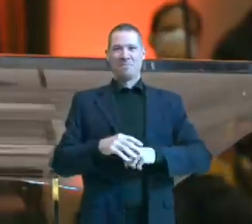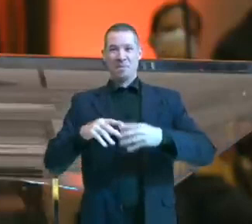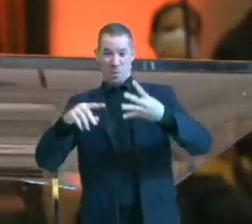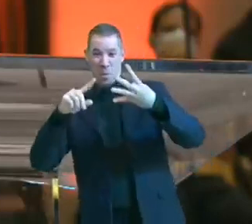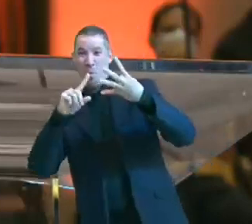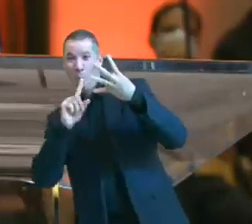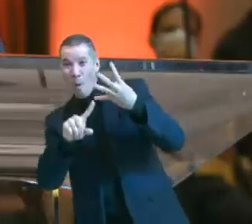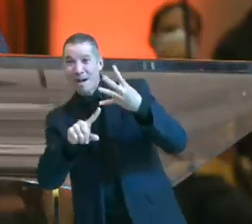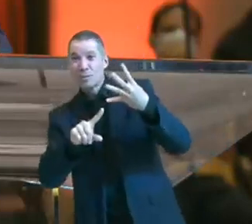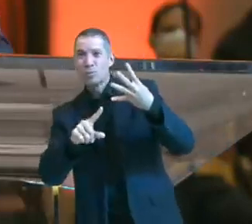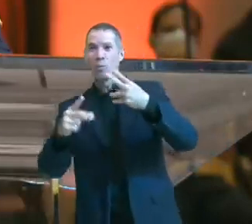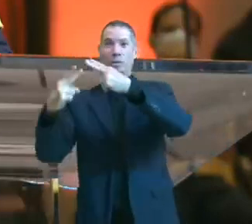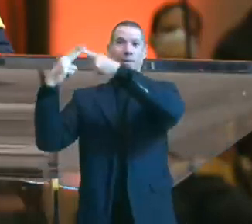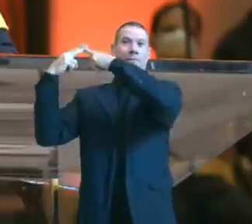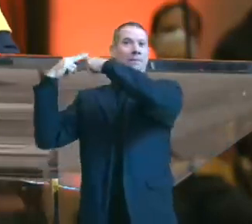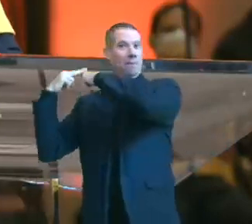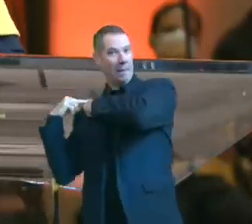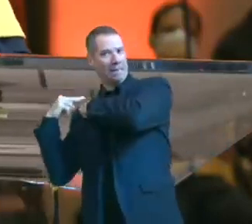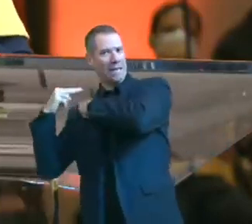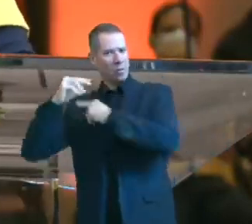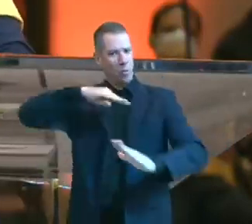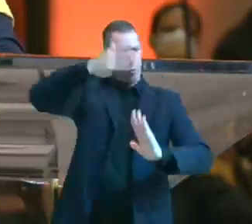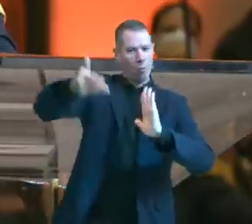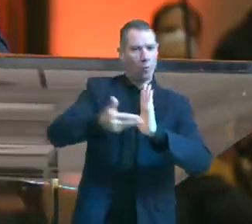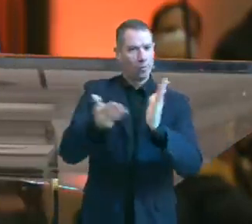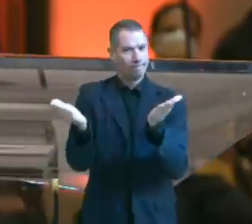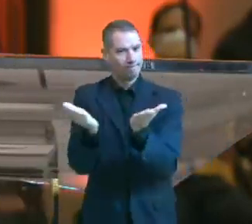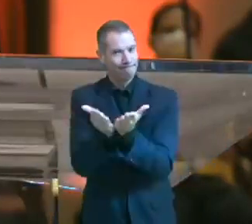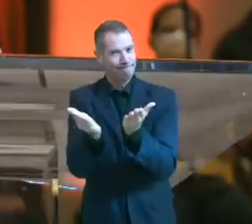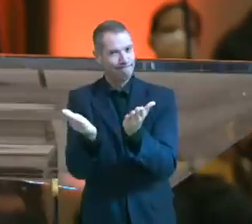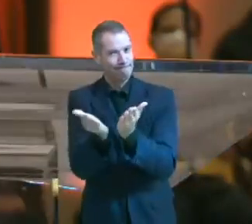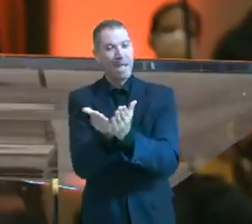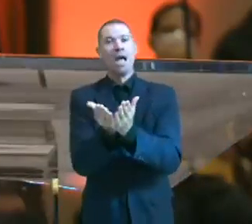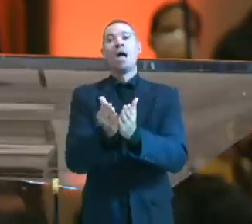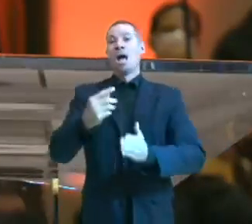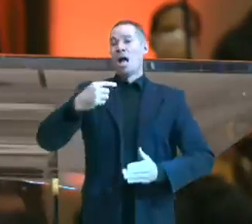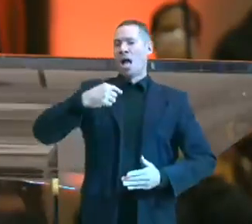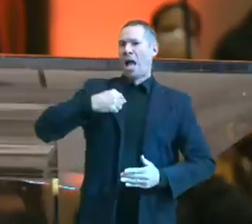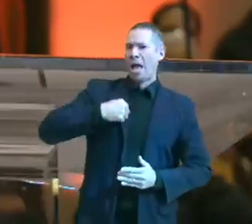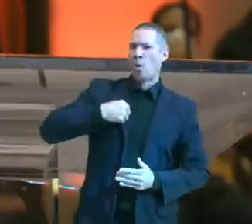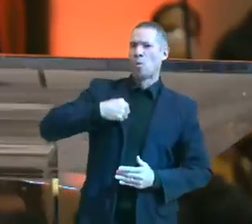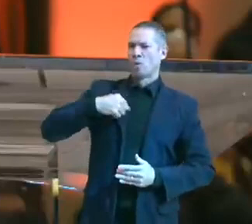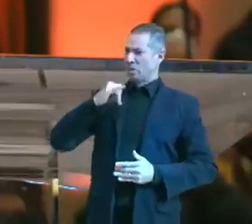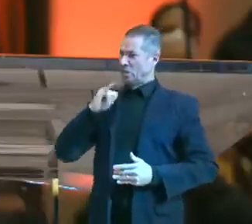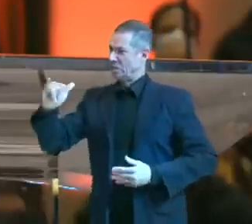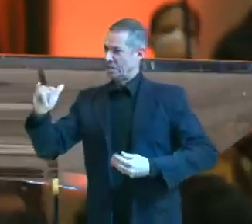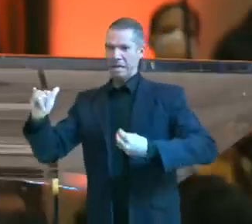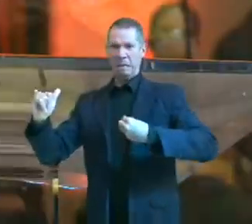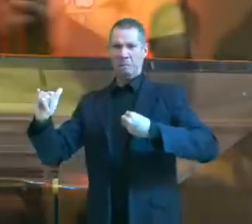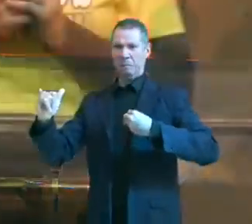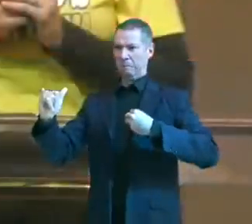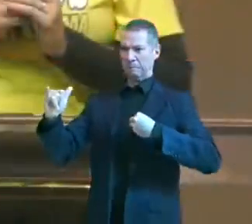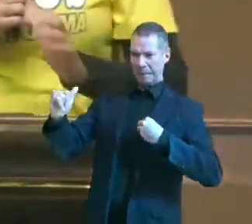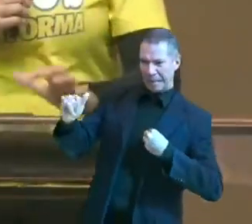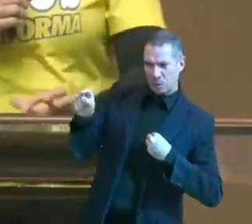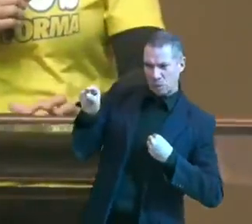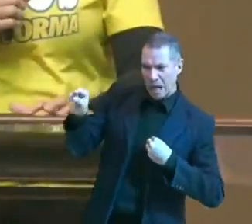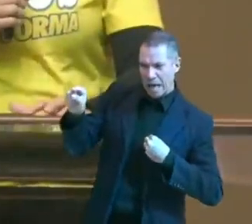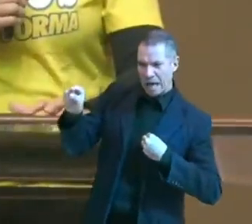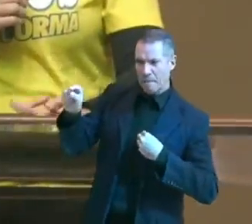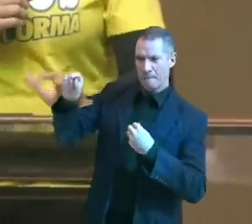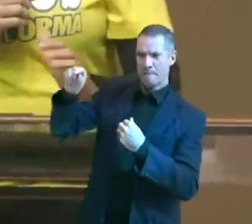Quarto, porque é uma responsabilidade de todo crente. Quando eu disser ao ímpio que é certo que ele